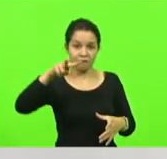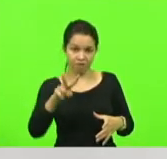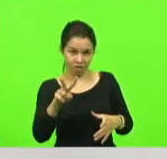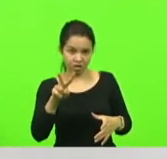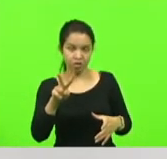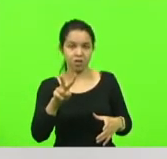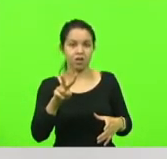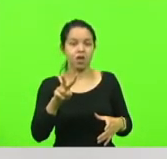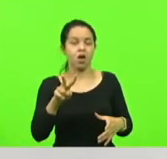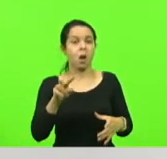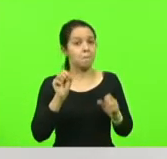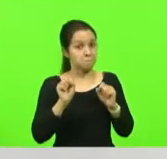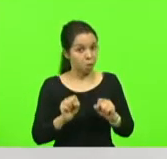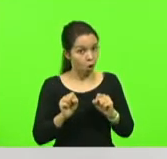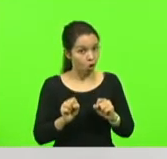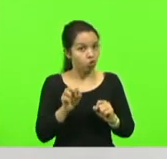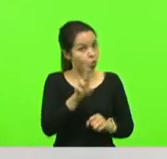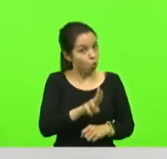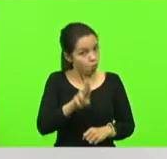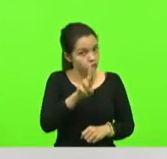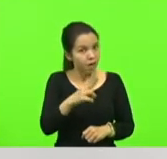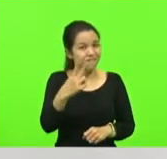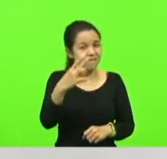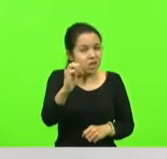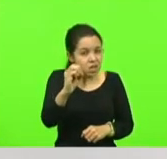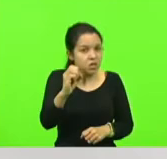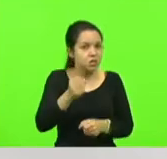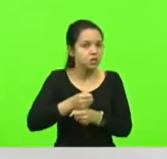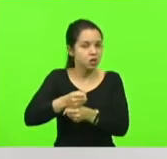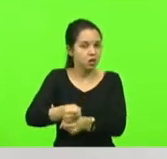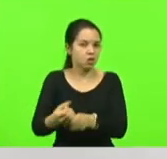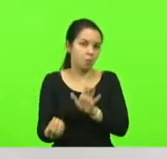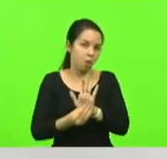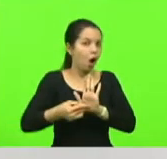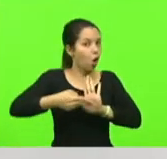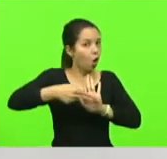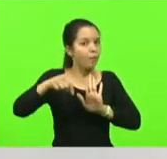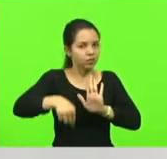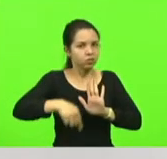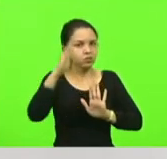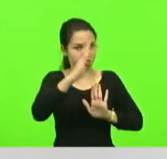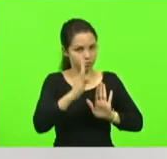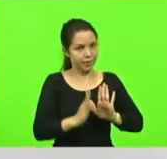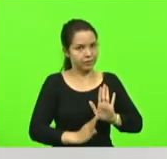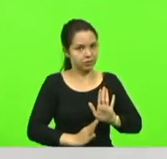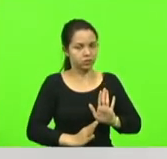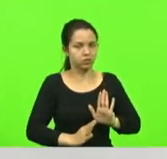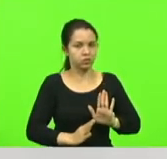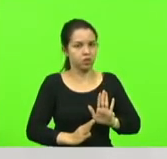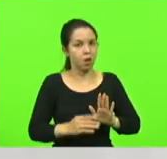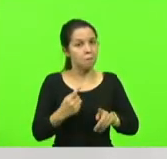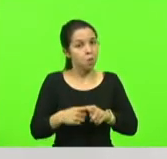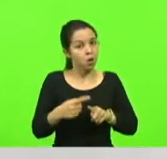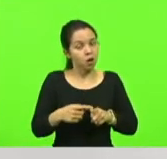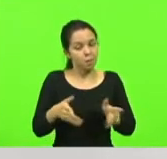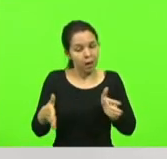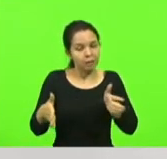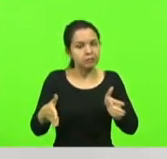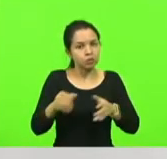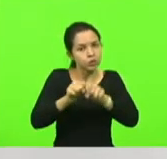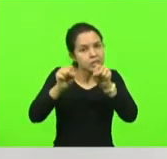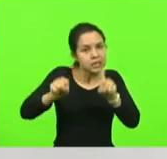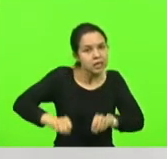utilizados durante 20 anos, porque é um, vamos dizer assim, uma parte do sistema de GNV